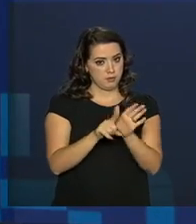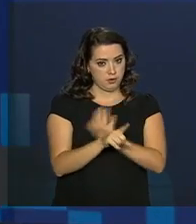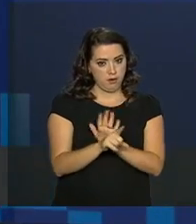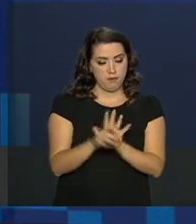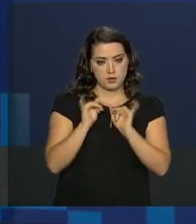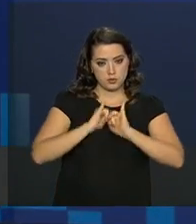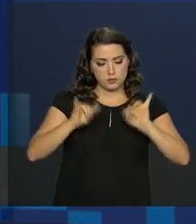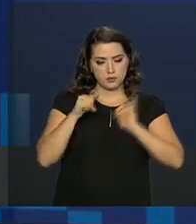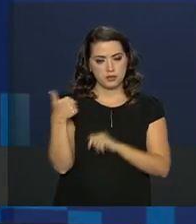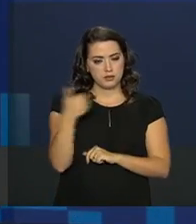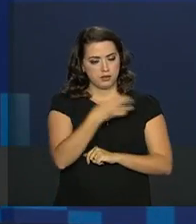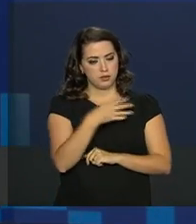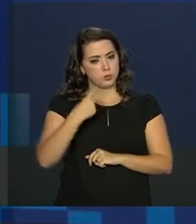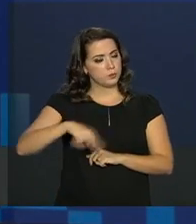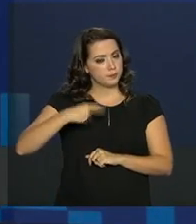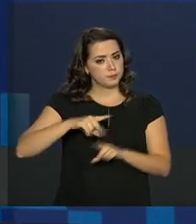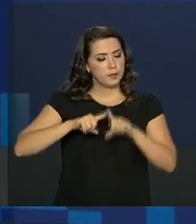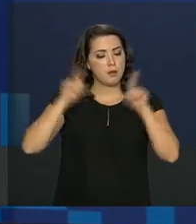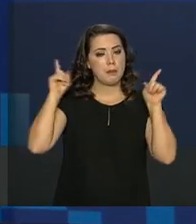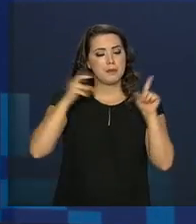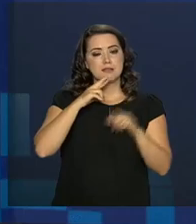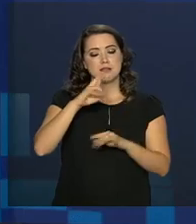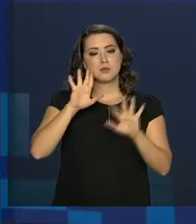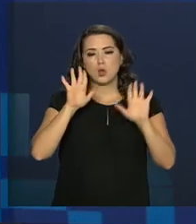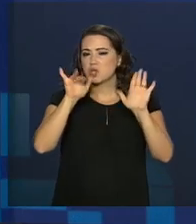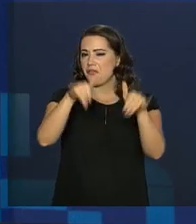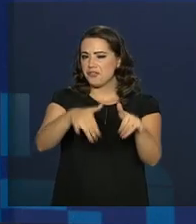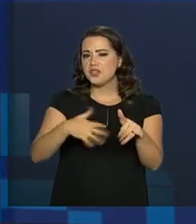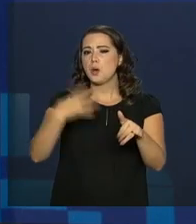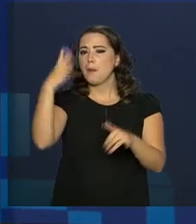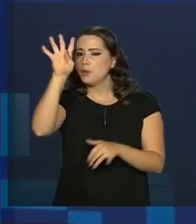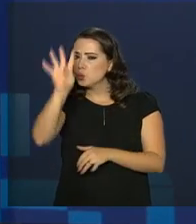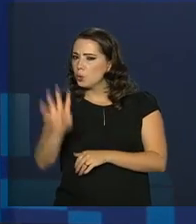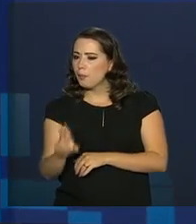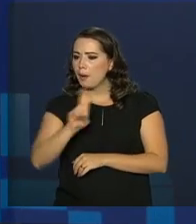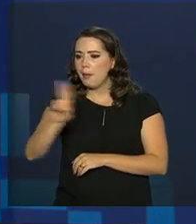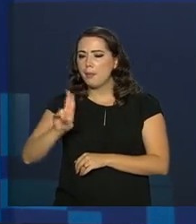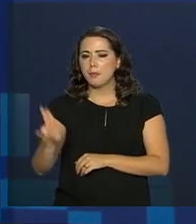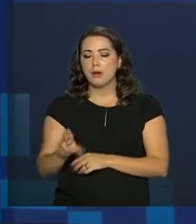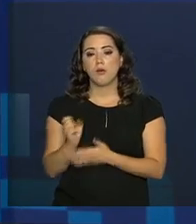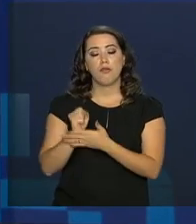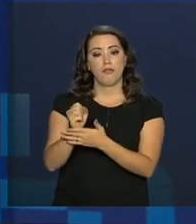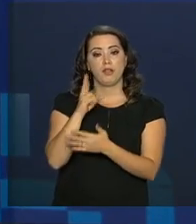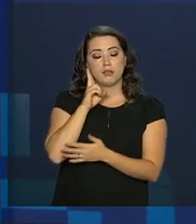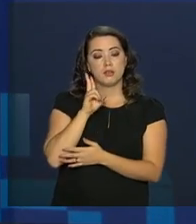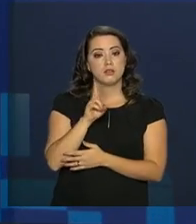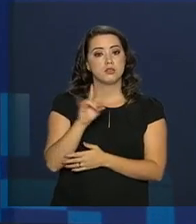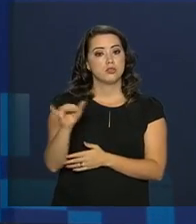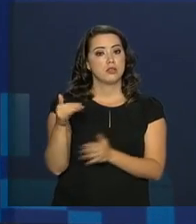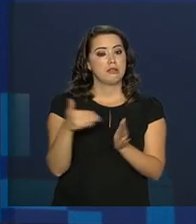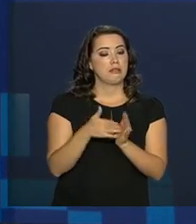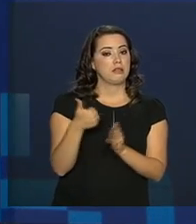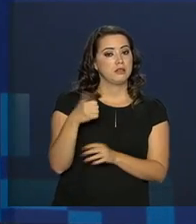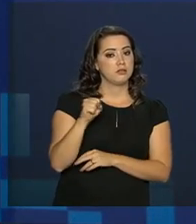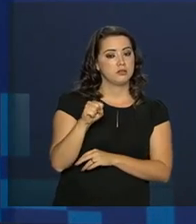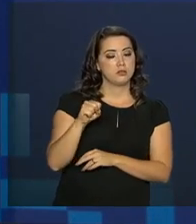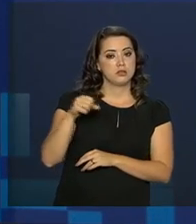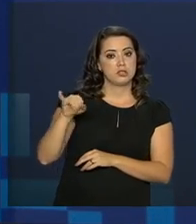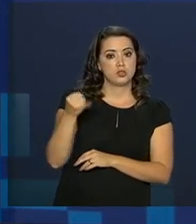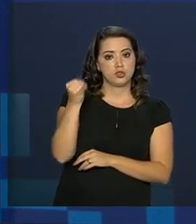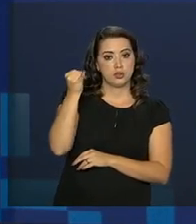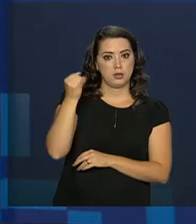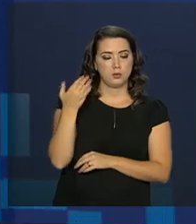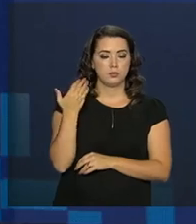14 de novembro já o resultado final das provas estará disponível para consulta até o dia 18 de